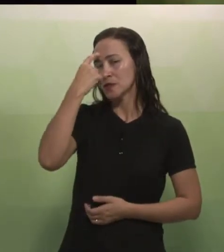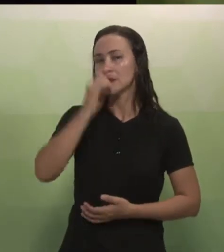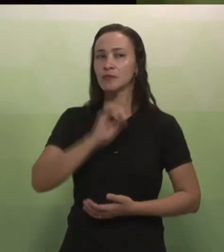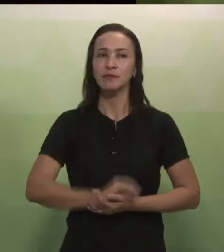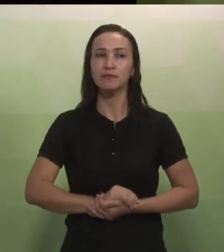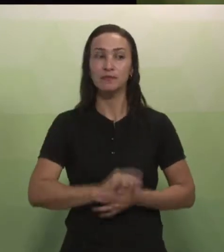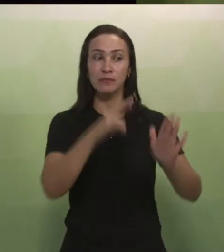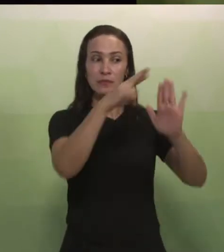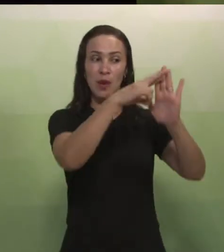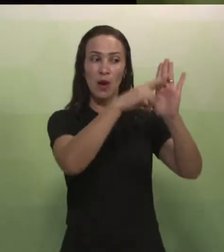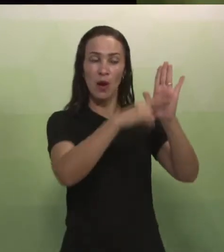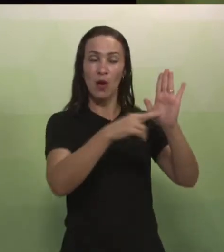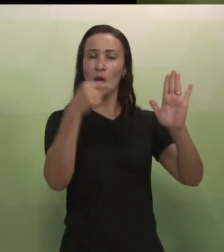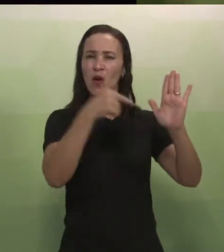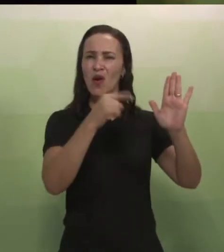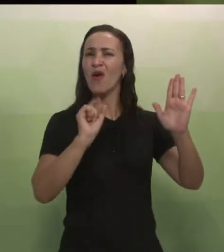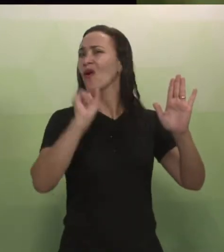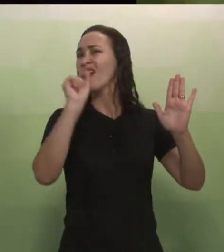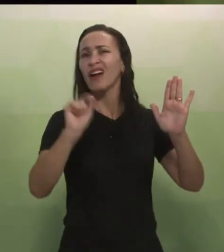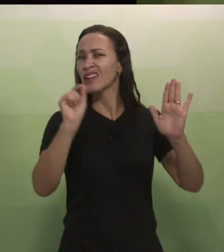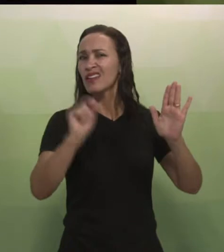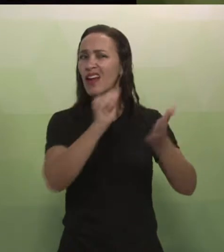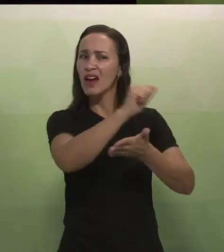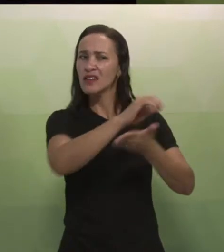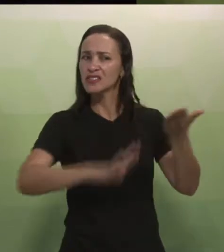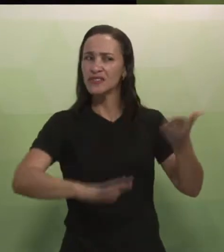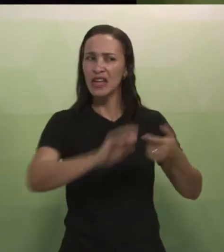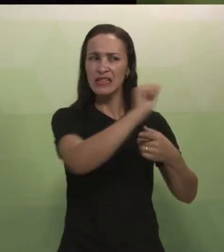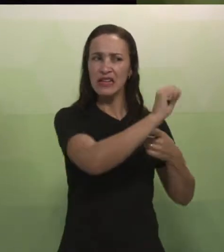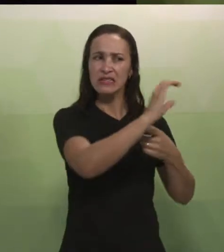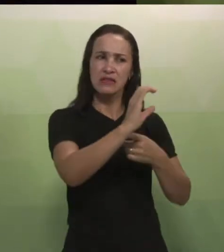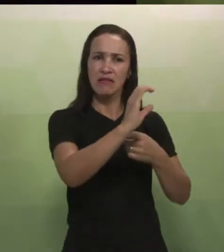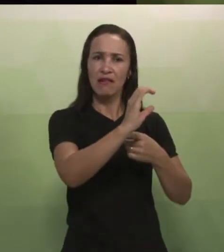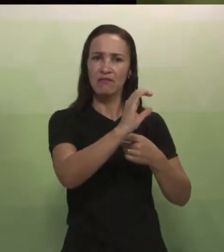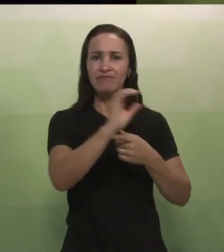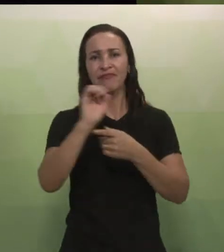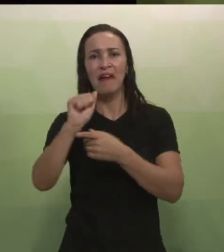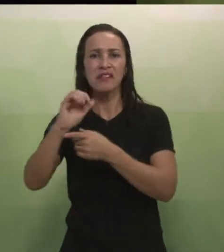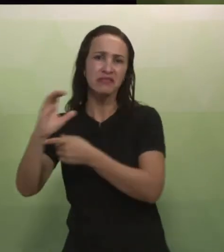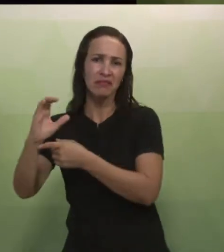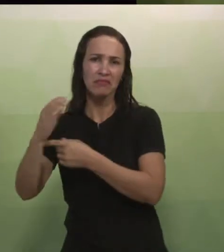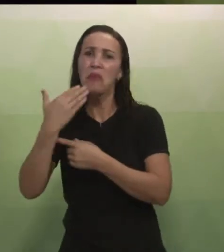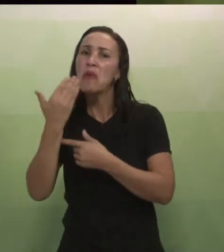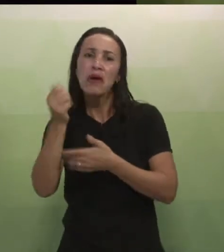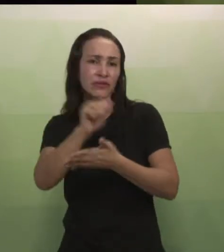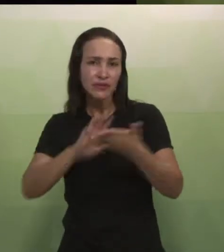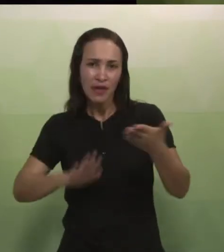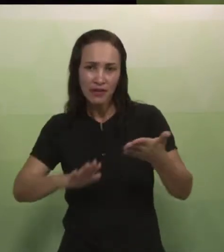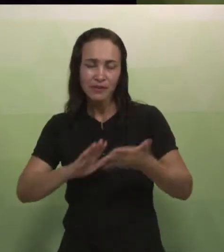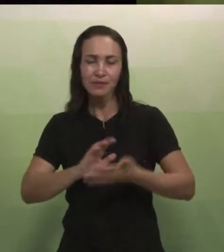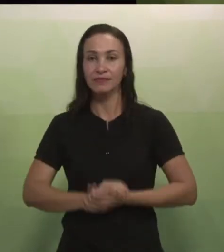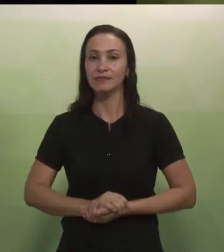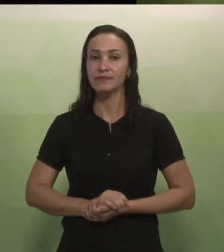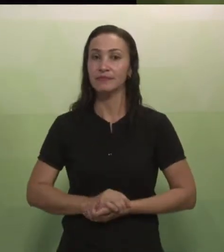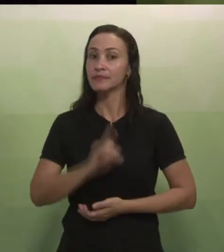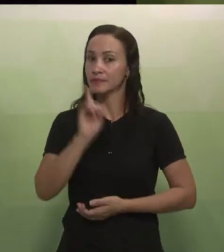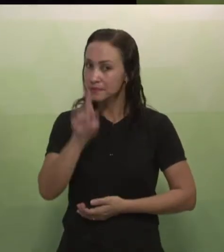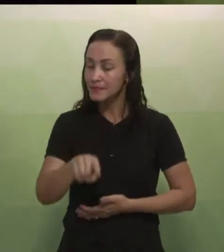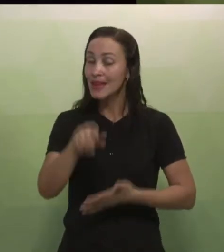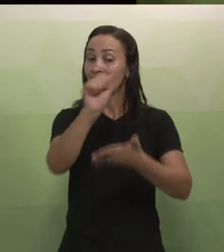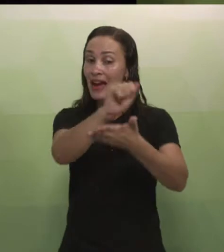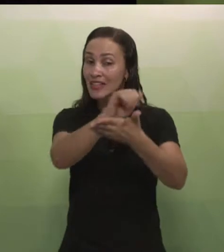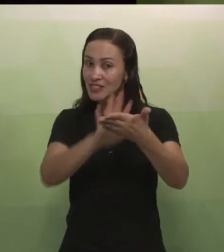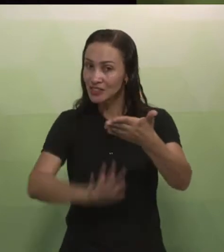o regulamento como atividade de ACC ou de AC? São aquelas atividades que